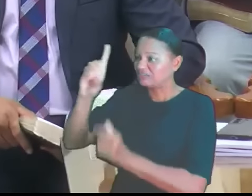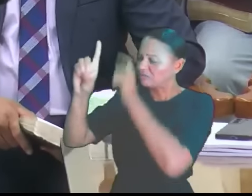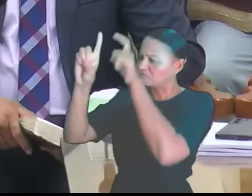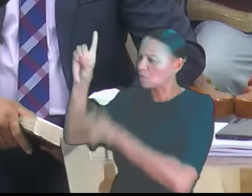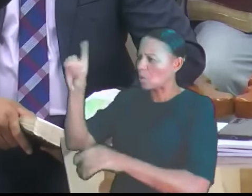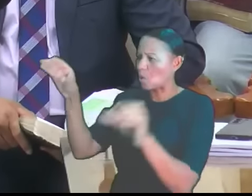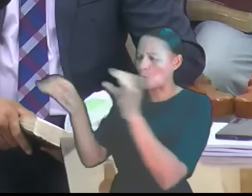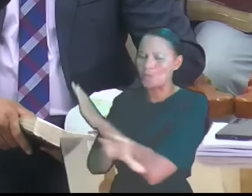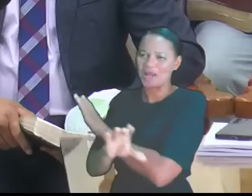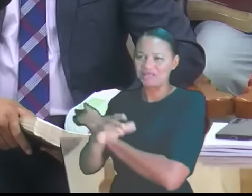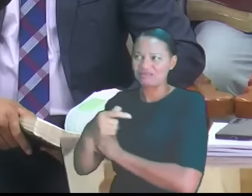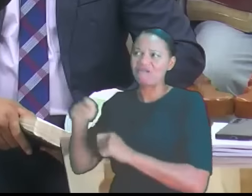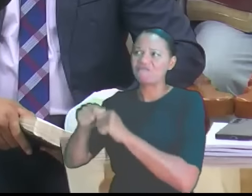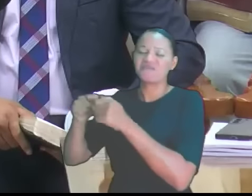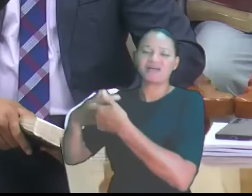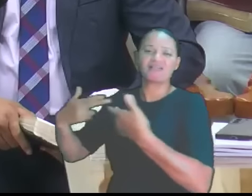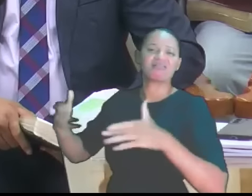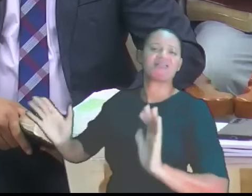Deus faz,